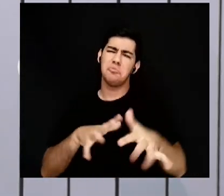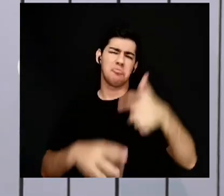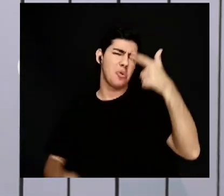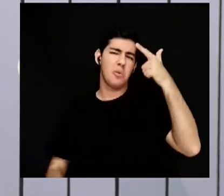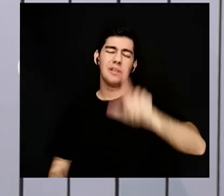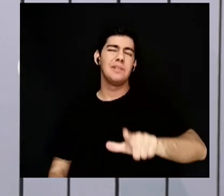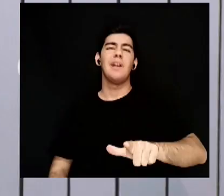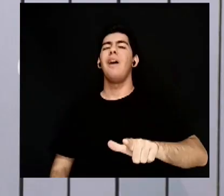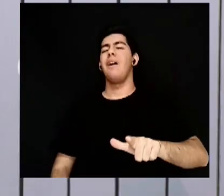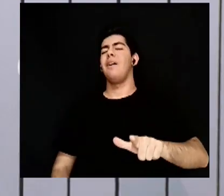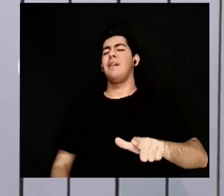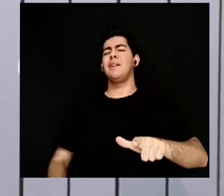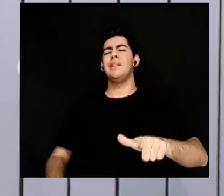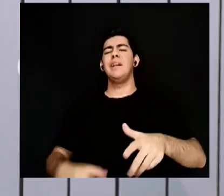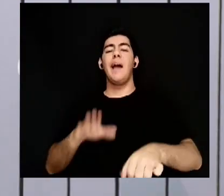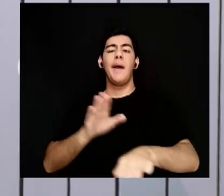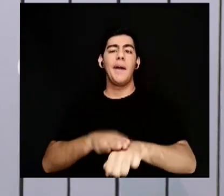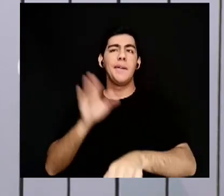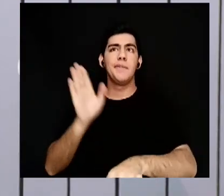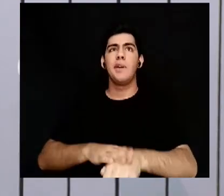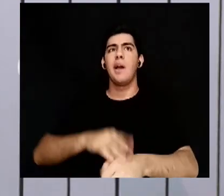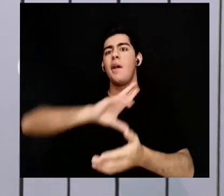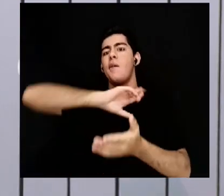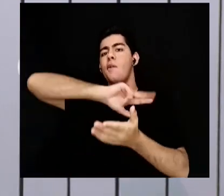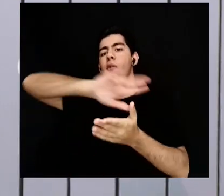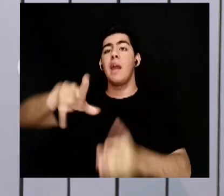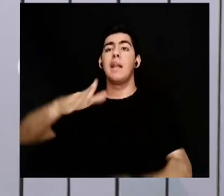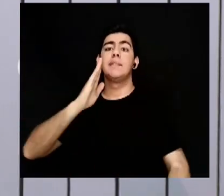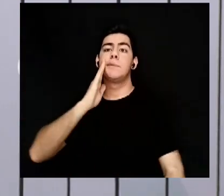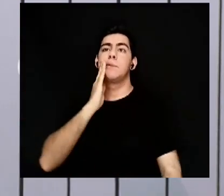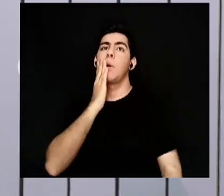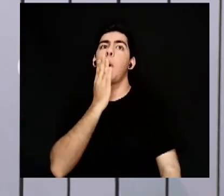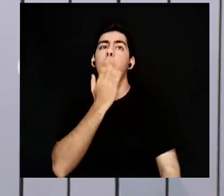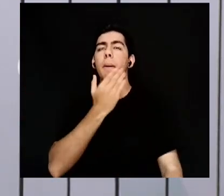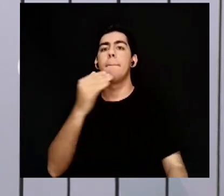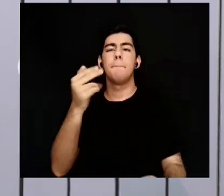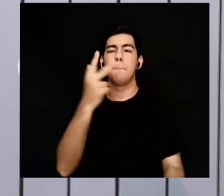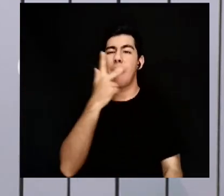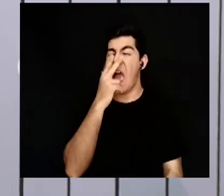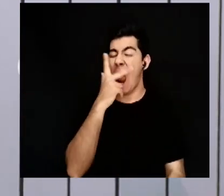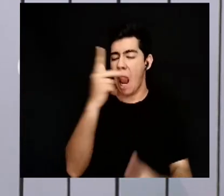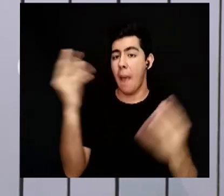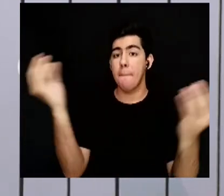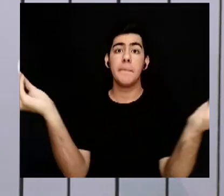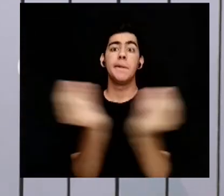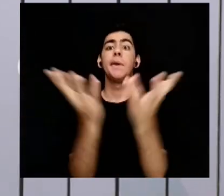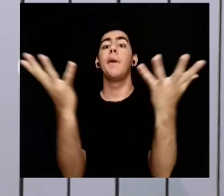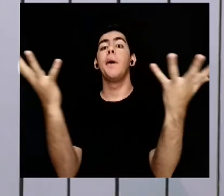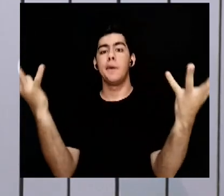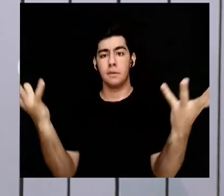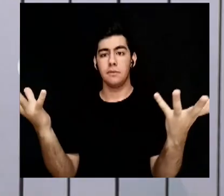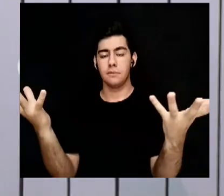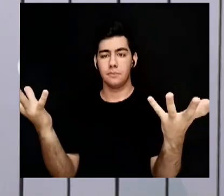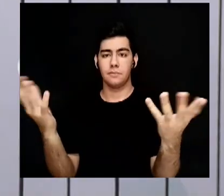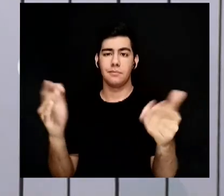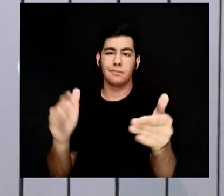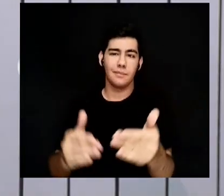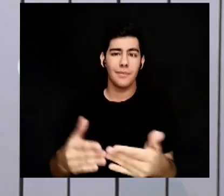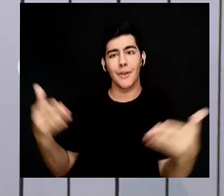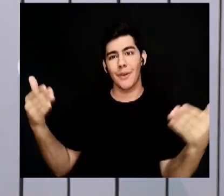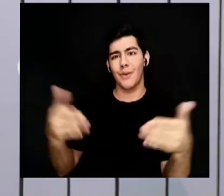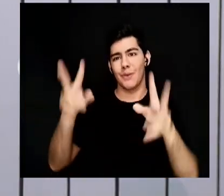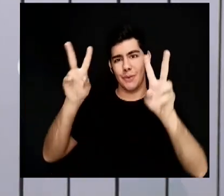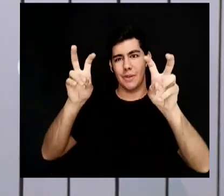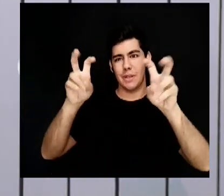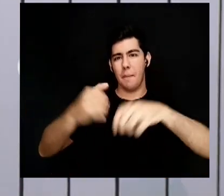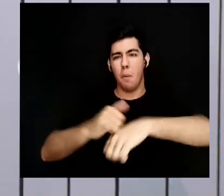dietas milagrosas e hoje, né, a gente sabe que quando o assunto é emagrecimento, obesidade e emagrecimento,